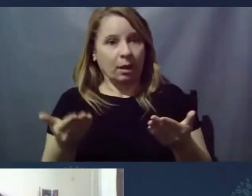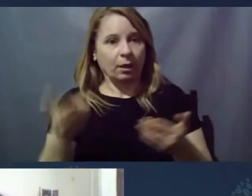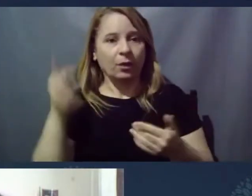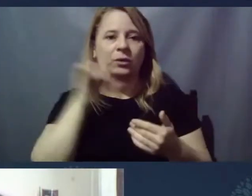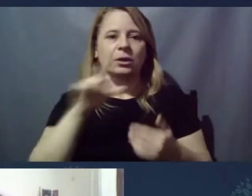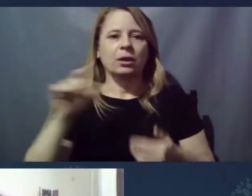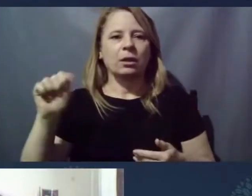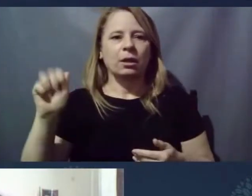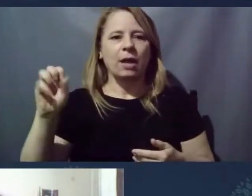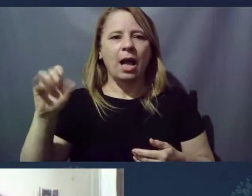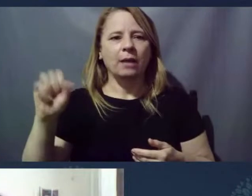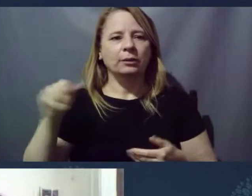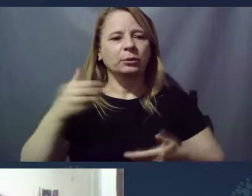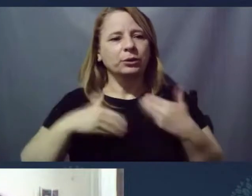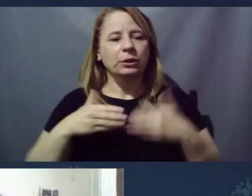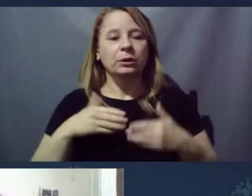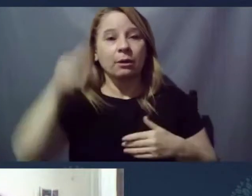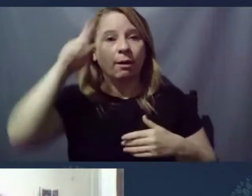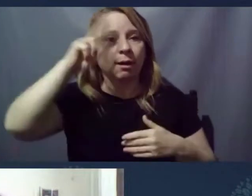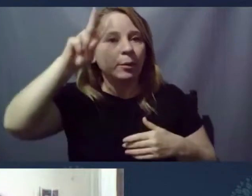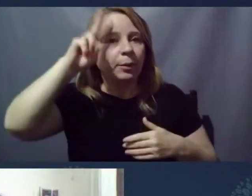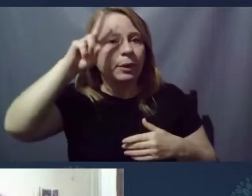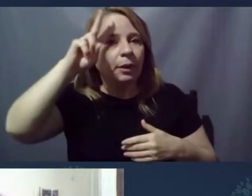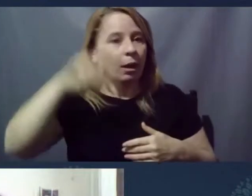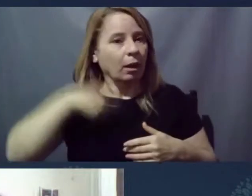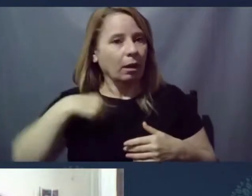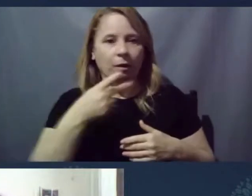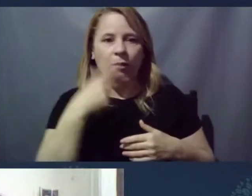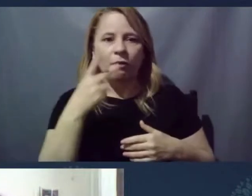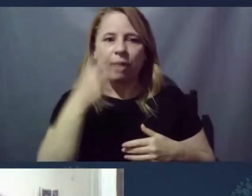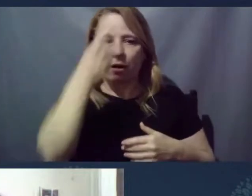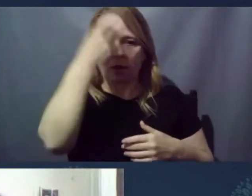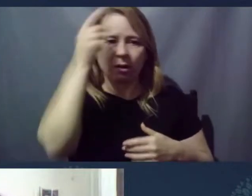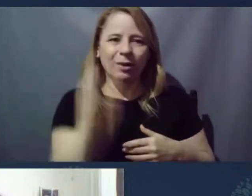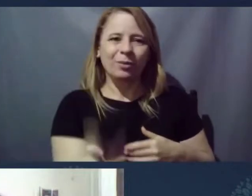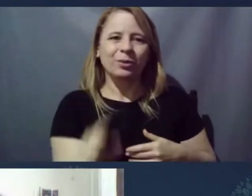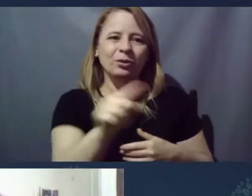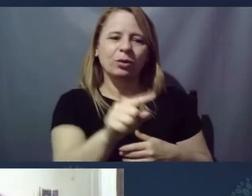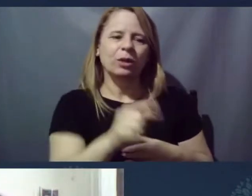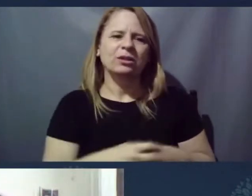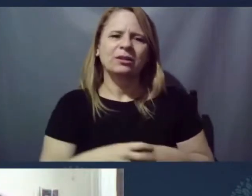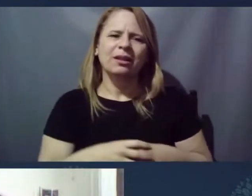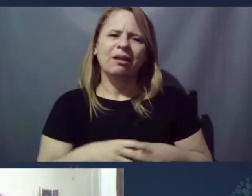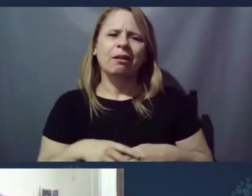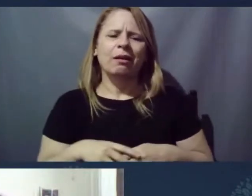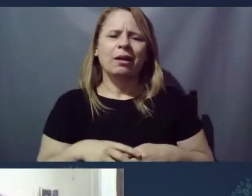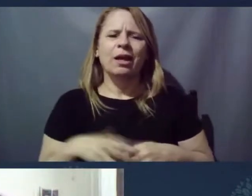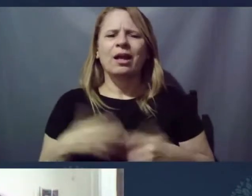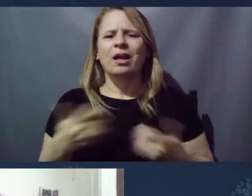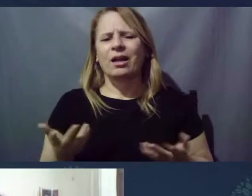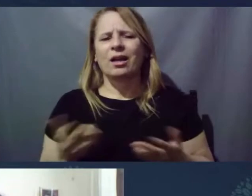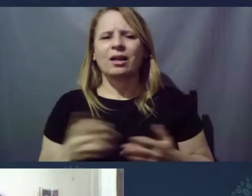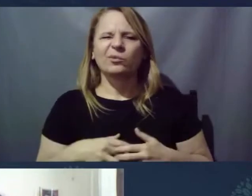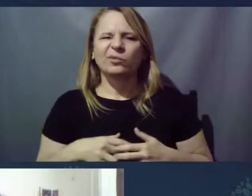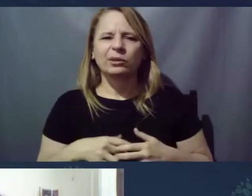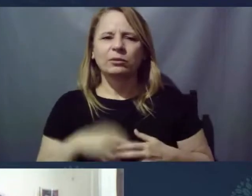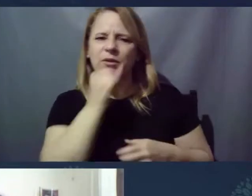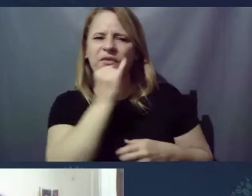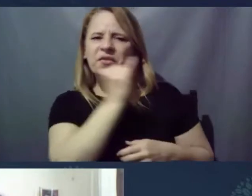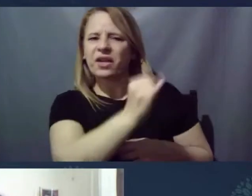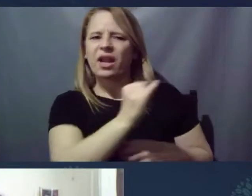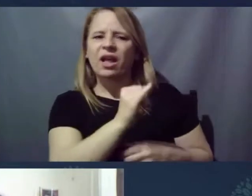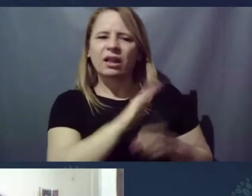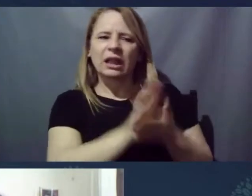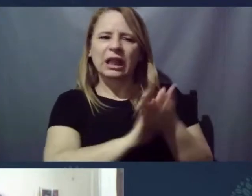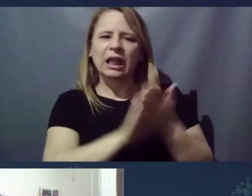fim, lembrar que, na verdade, assim, eu sempre falo isso muito para o paciente, que assim, não minimize suas queixas. Converse com o seu paciente, com o seu médico,